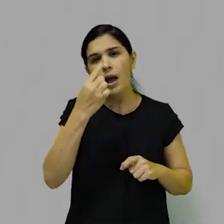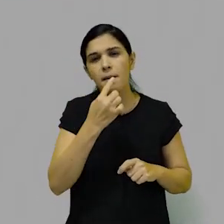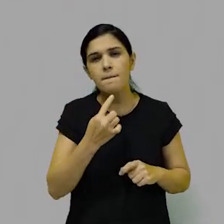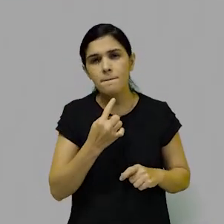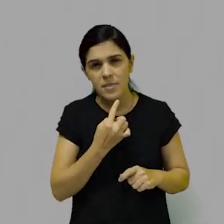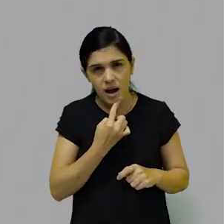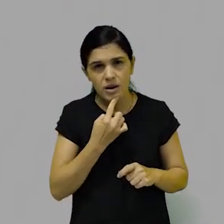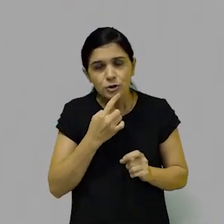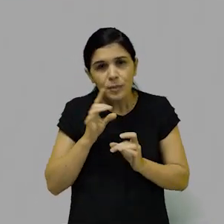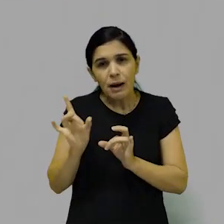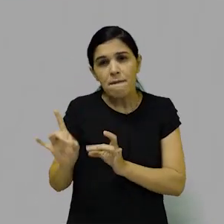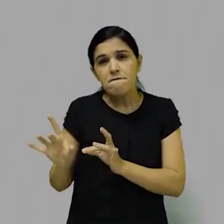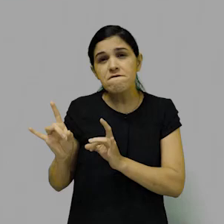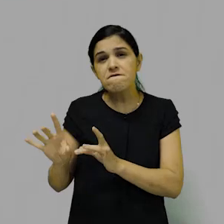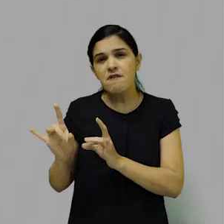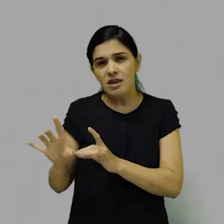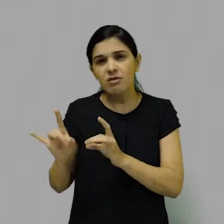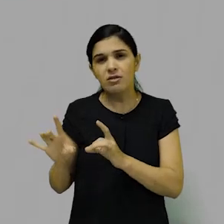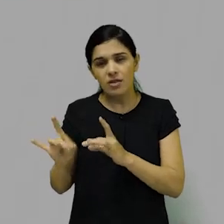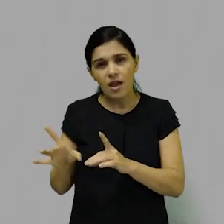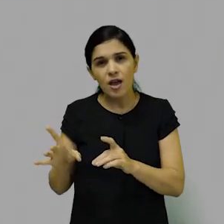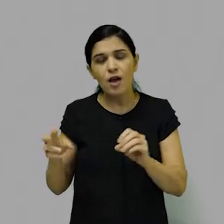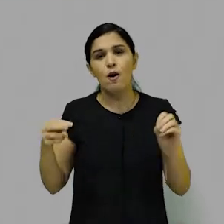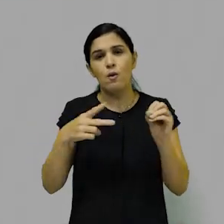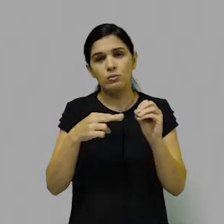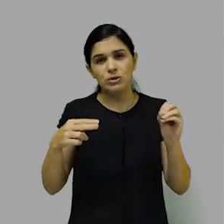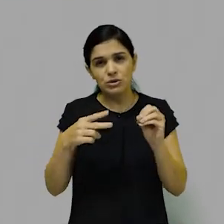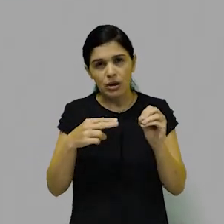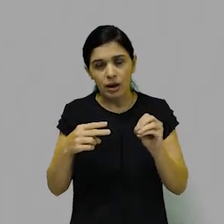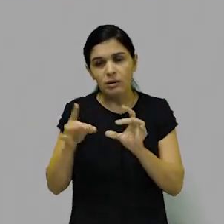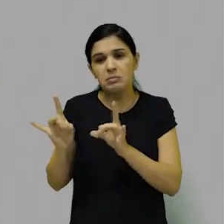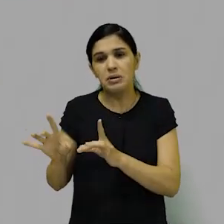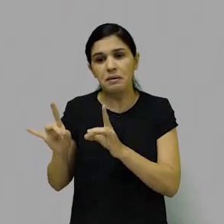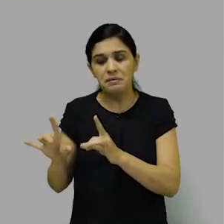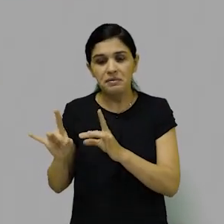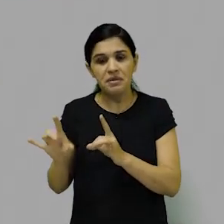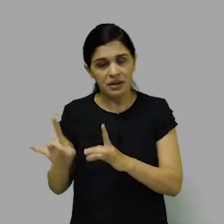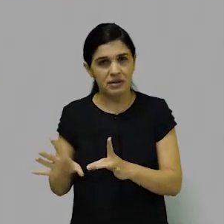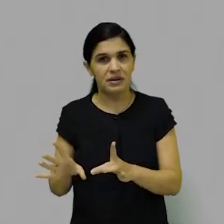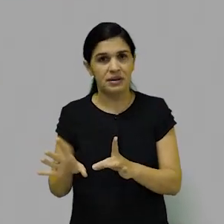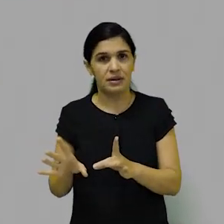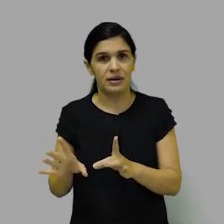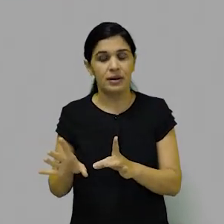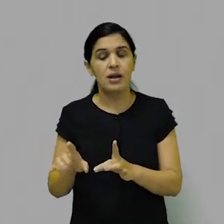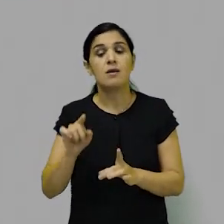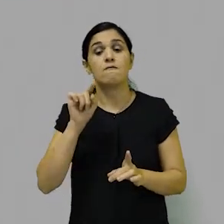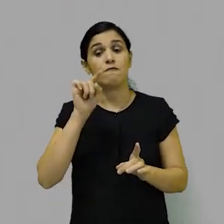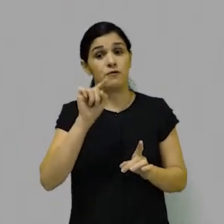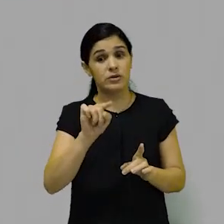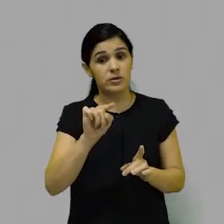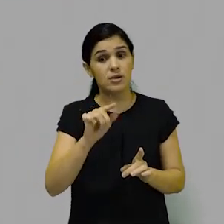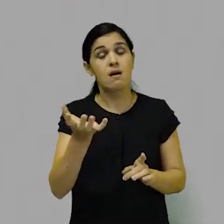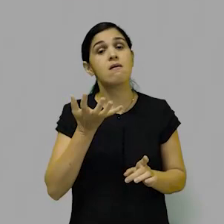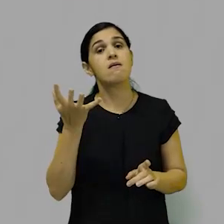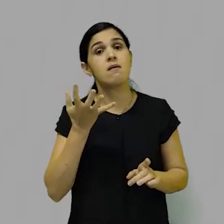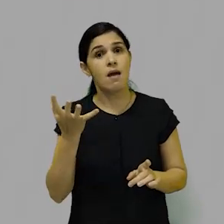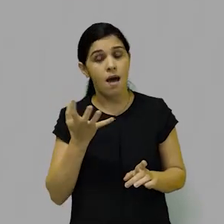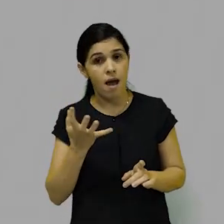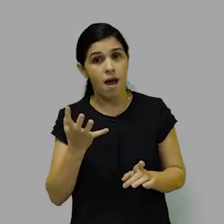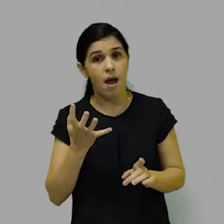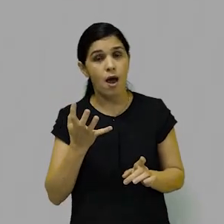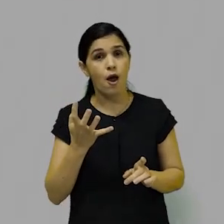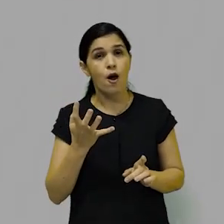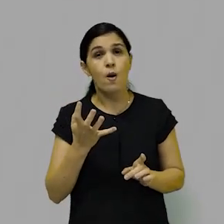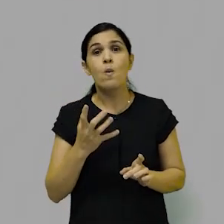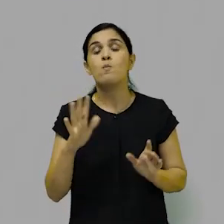seguir lá essa influenciadora digital, esse influenciador digital, siga um profissional da área. Siga um nutricionista,